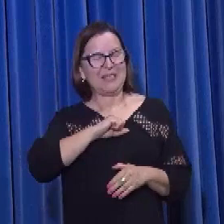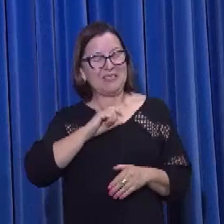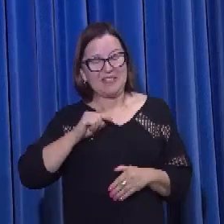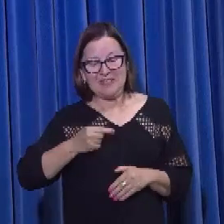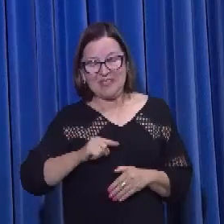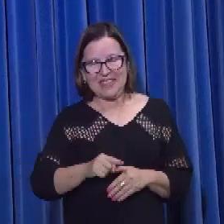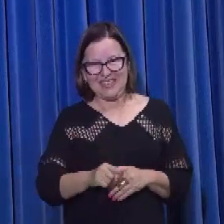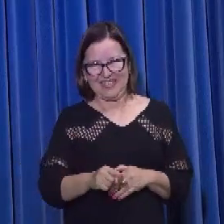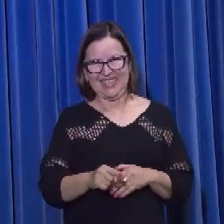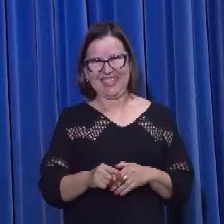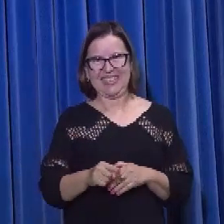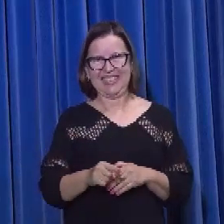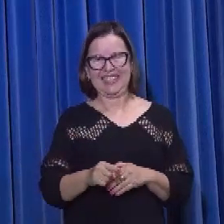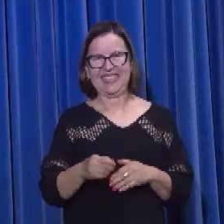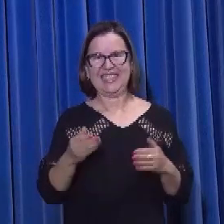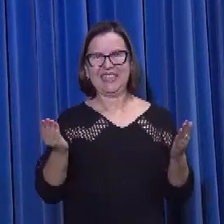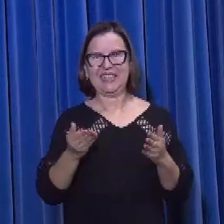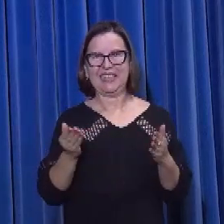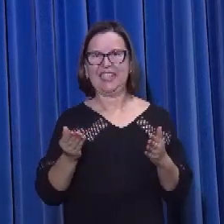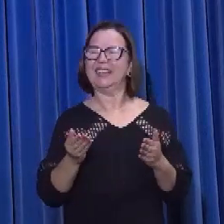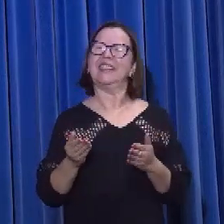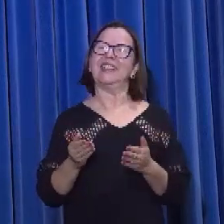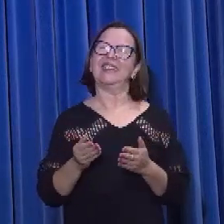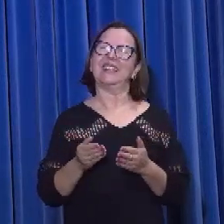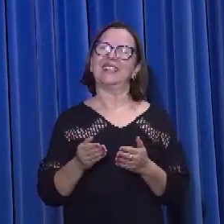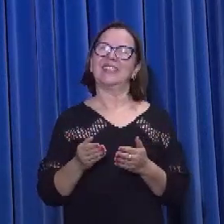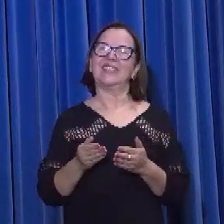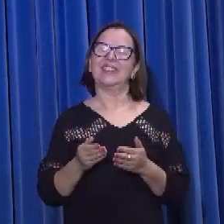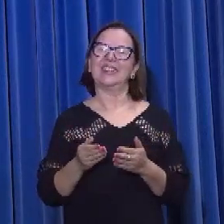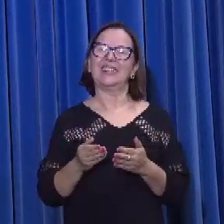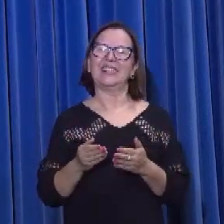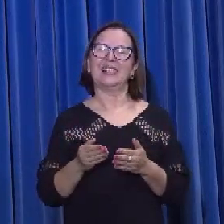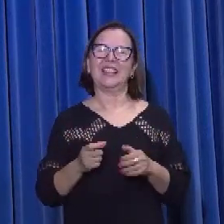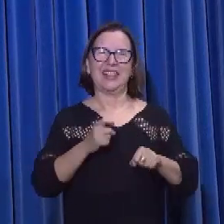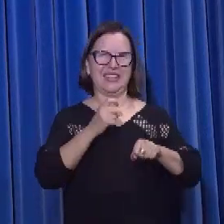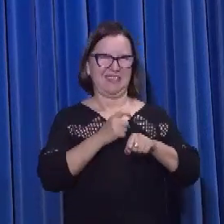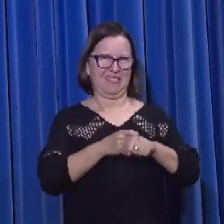toda a resistência com relação a Deus foi quebrada.